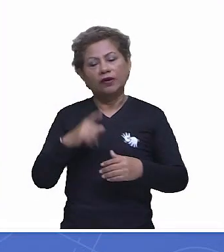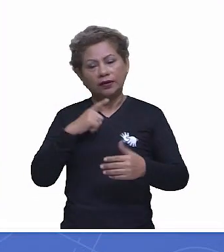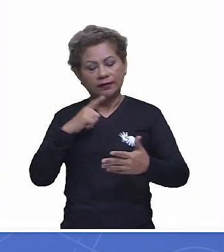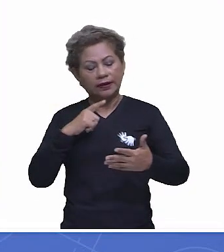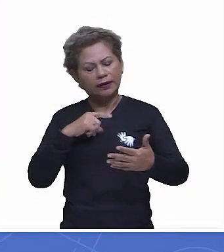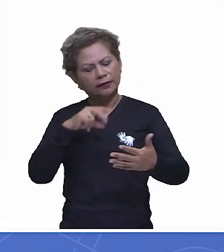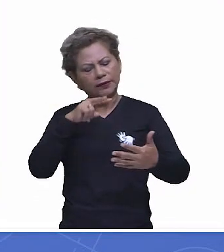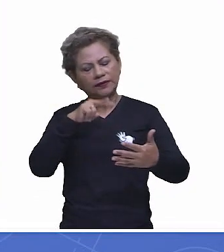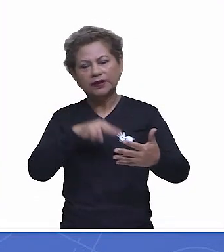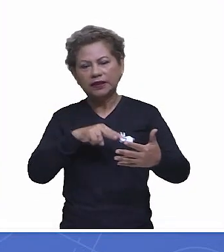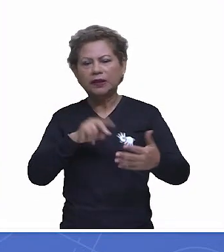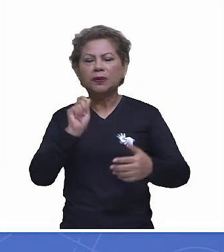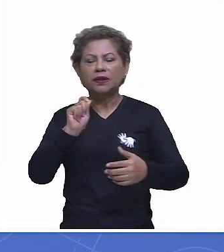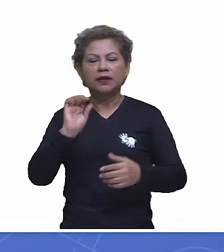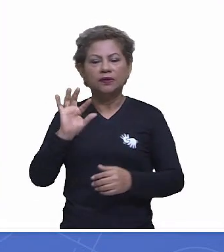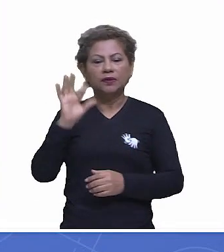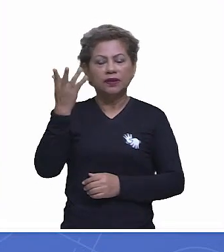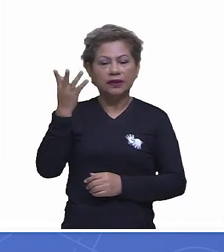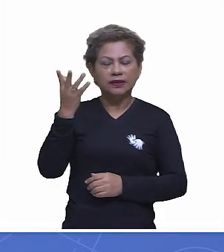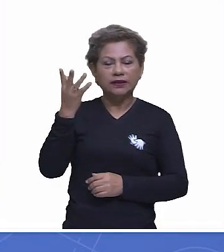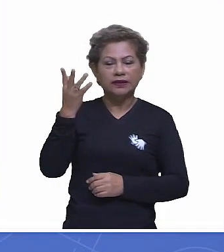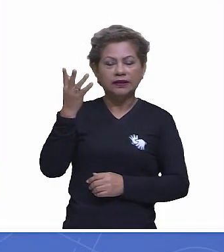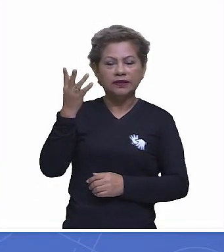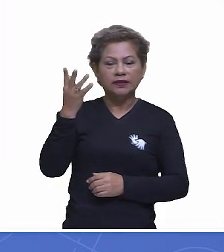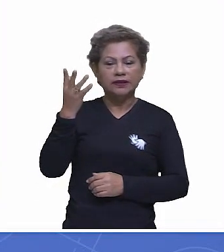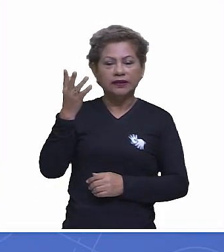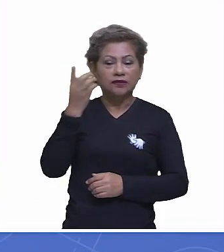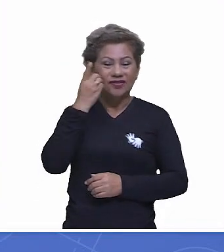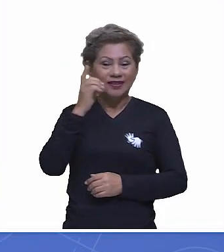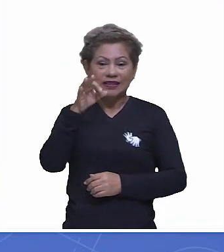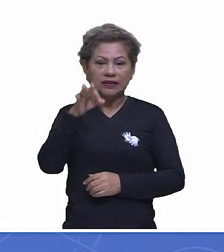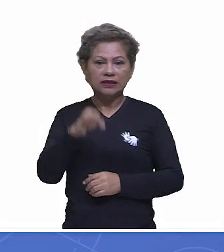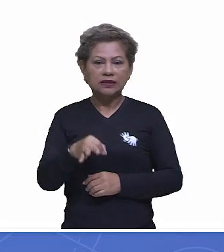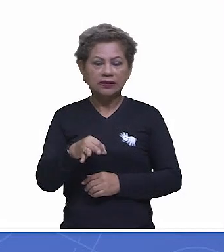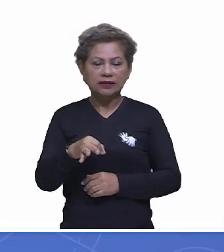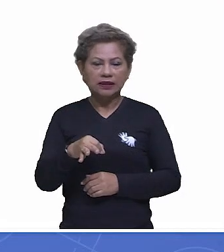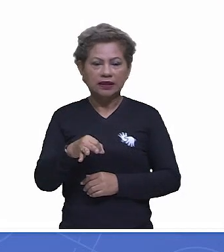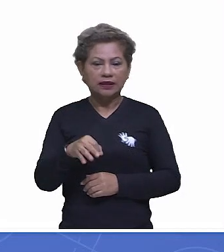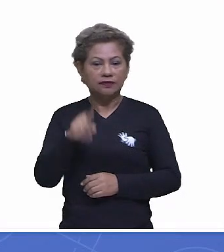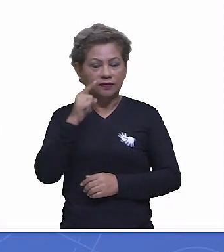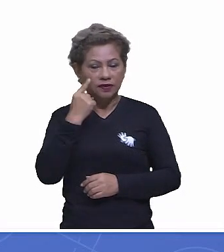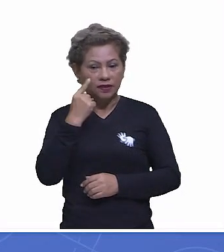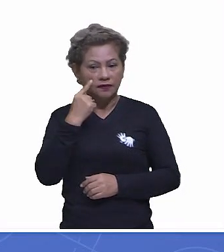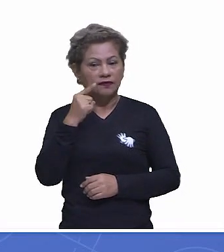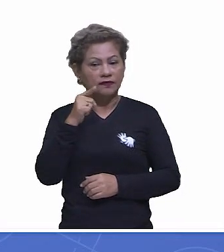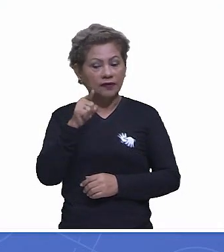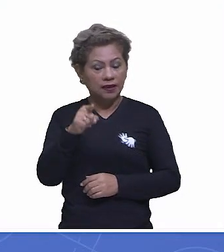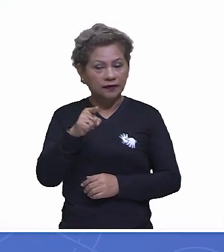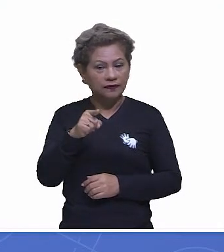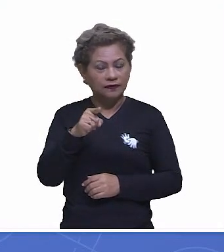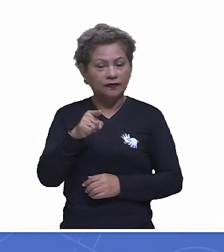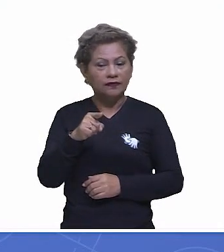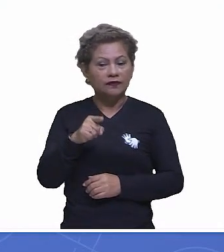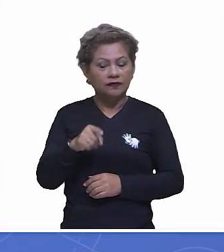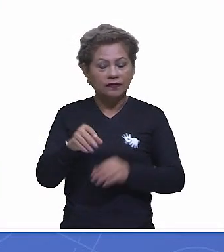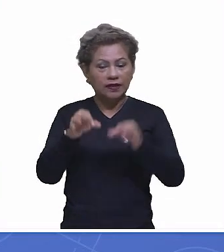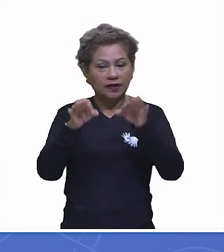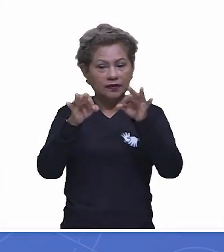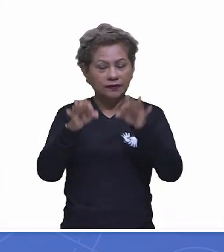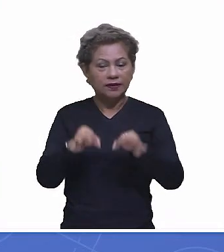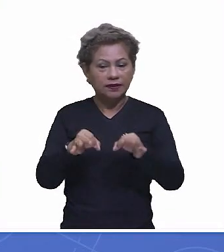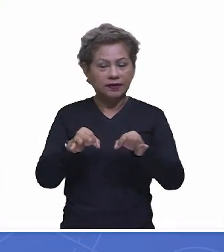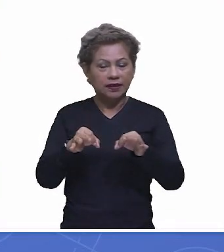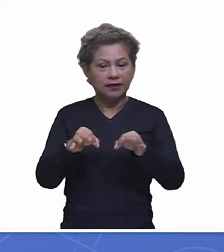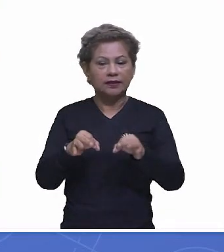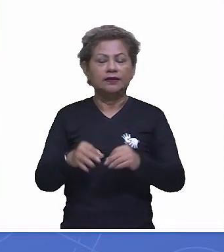em determinada data, você vai olhar o texto e vai direto nessa informação de estar a data, porque a resposta vai estar por ali. Então, ela é